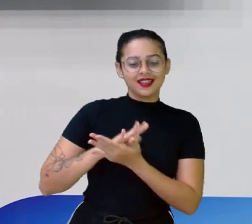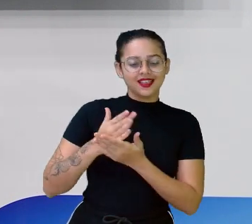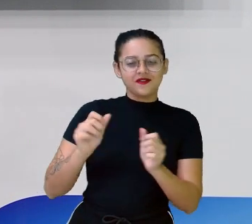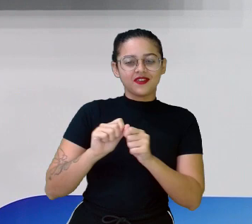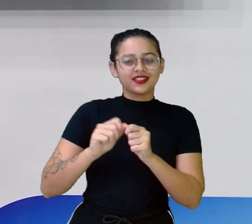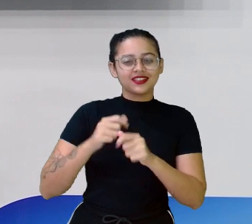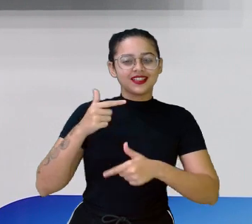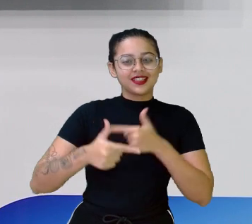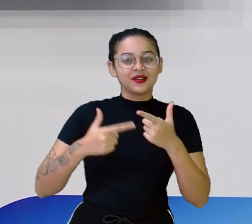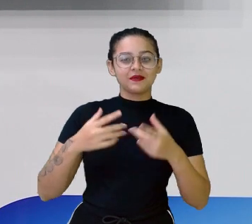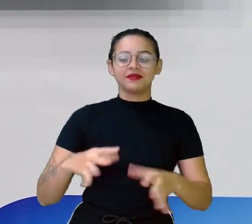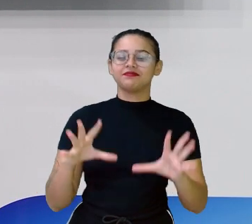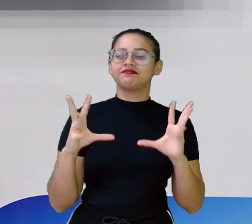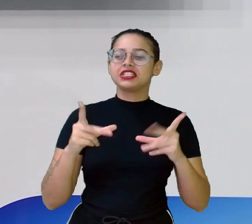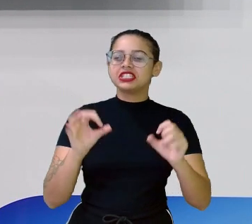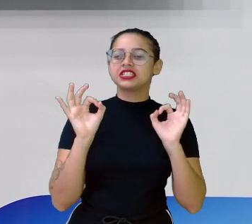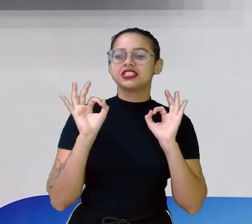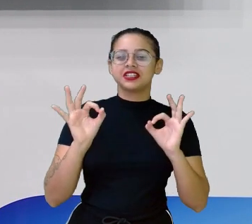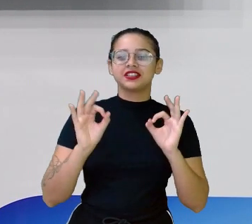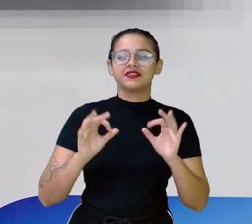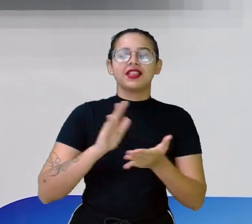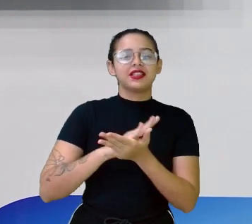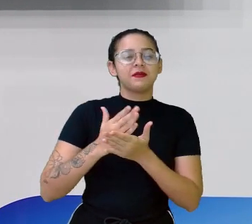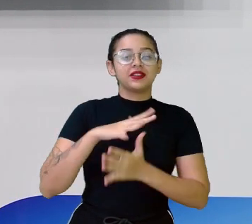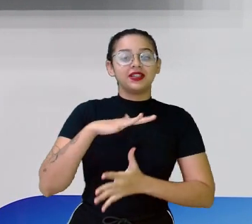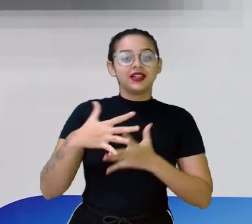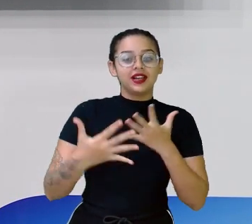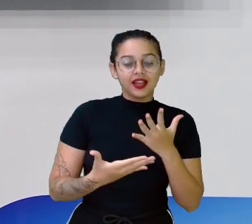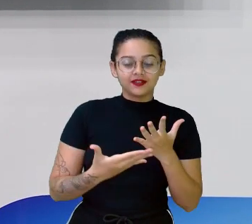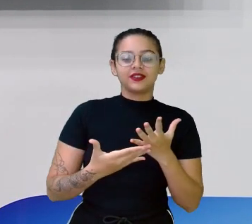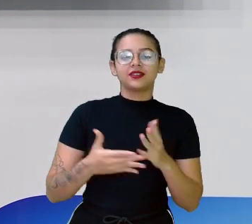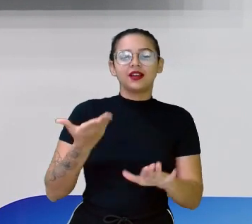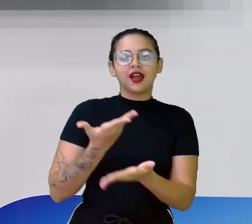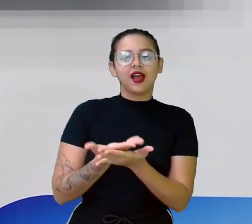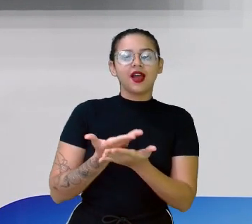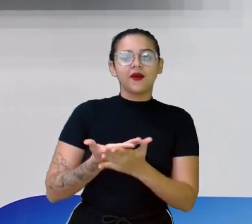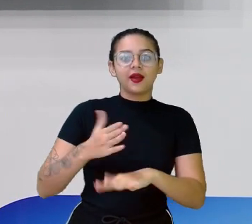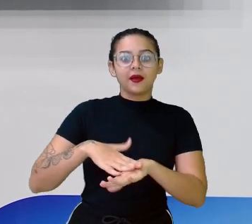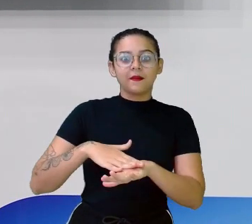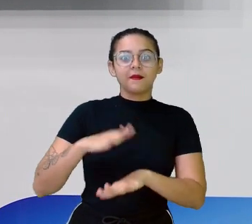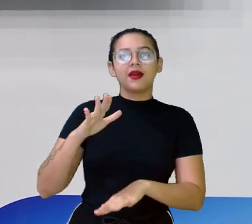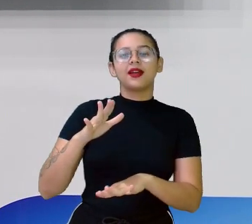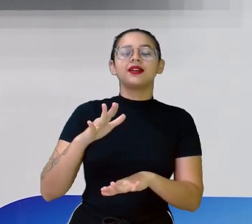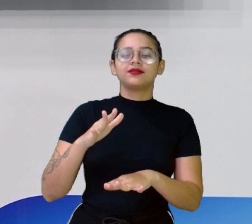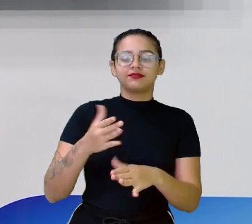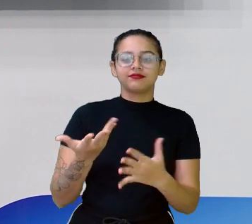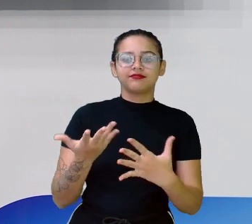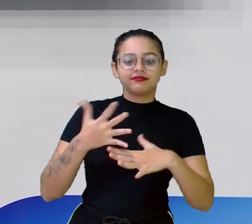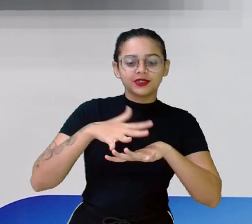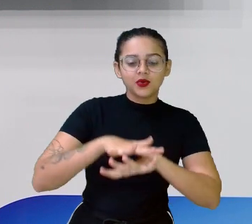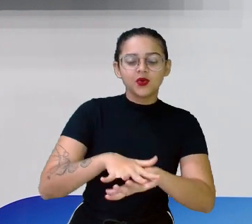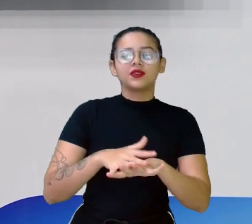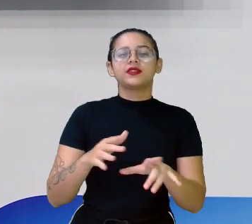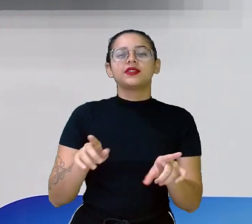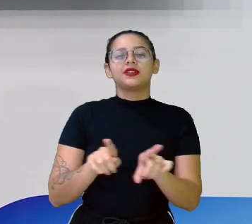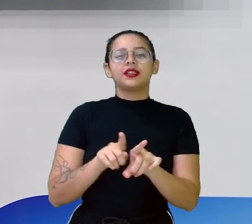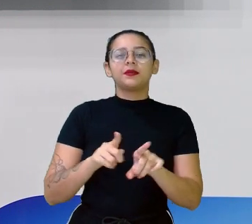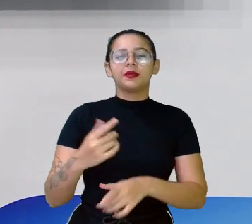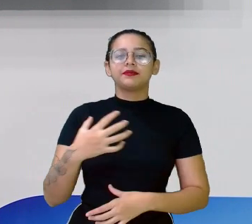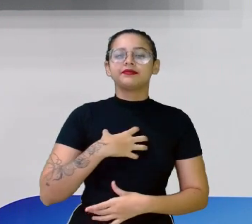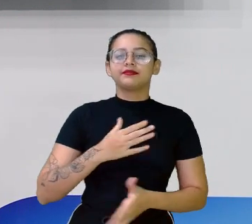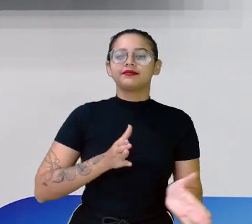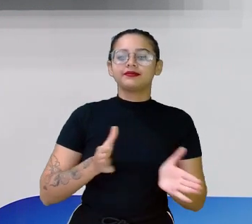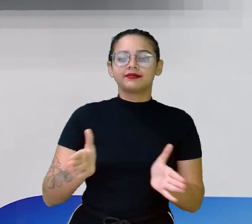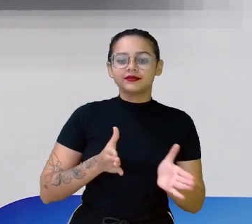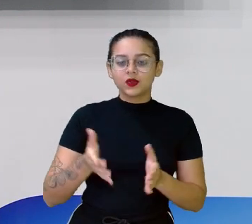trabalho incrível, não é? Que é a interpretação de Libras, levando essa aula bem mais longe, alcançando um número ainda maior